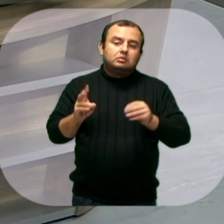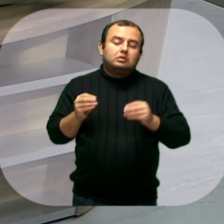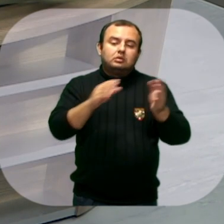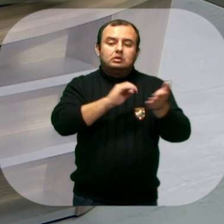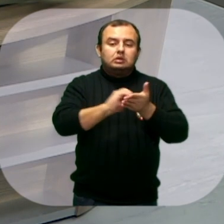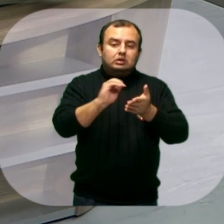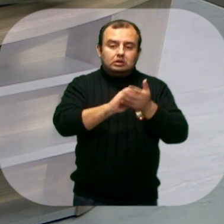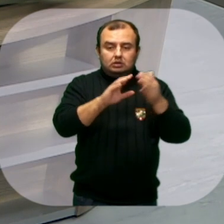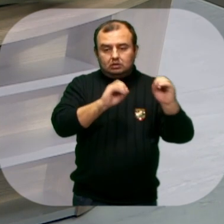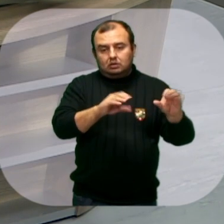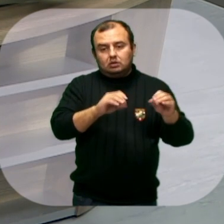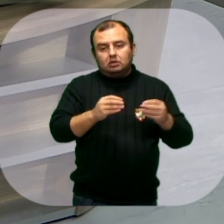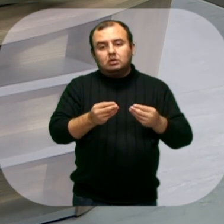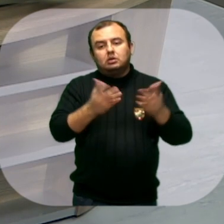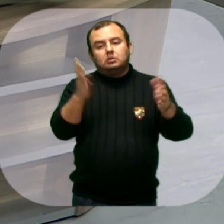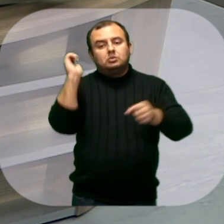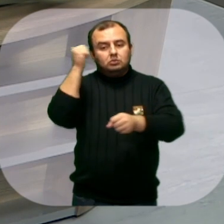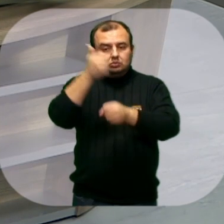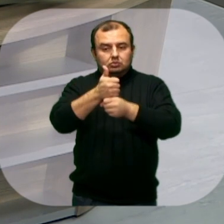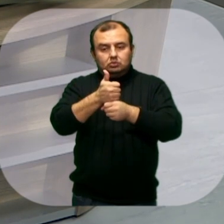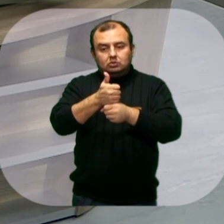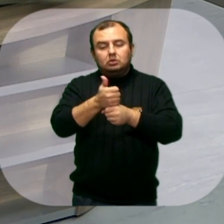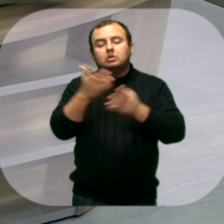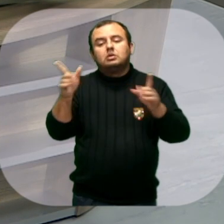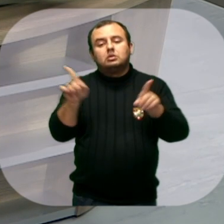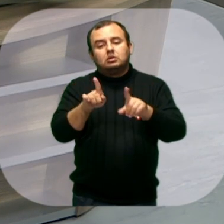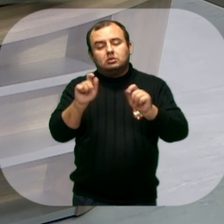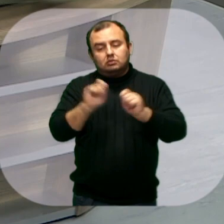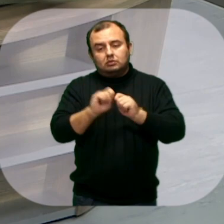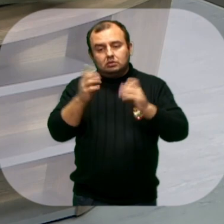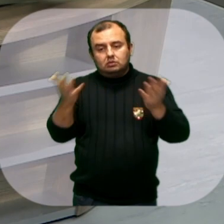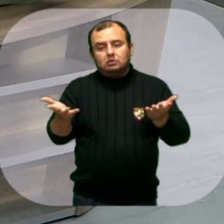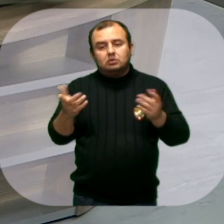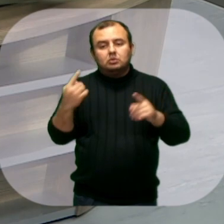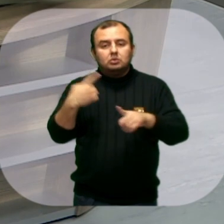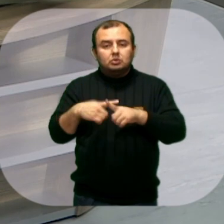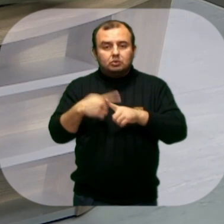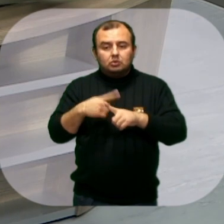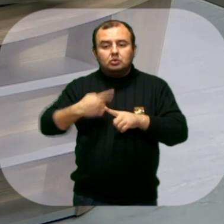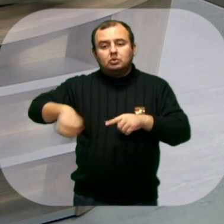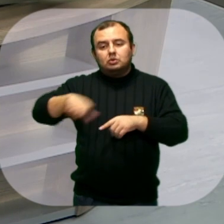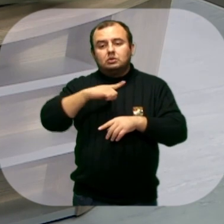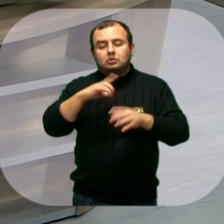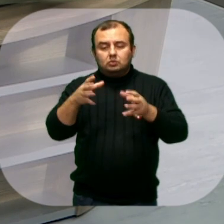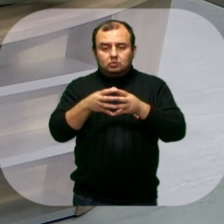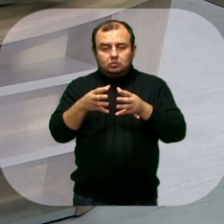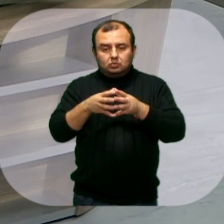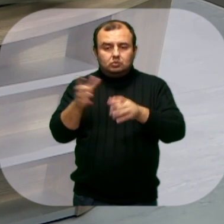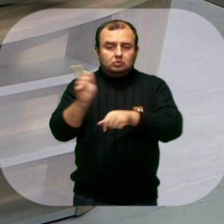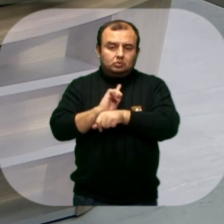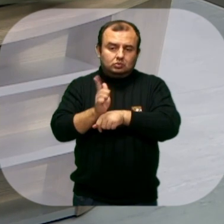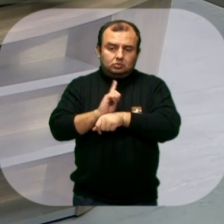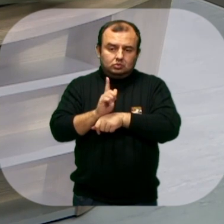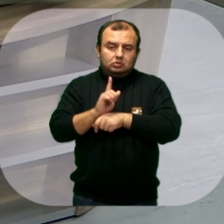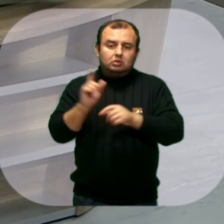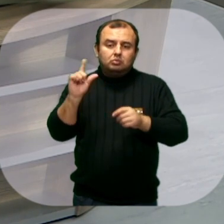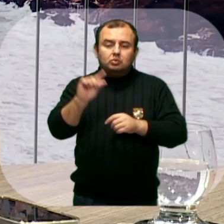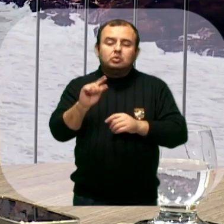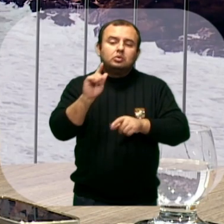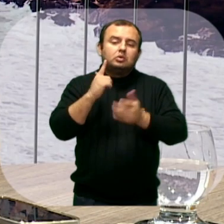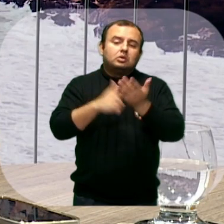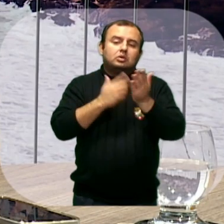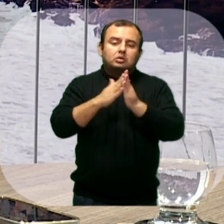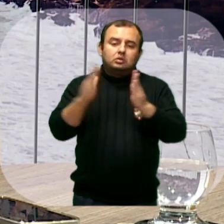Secretaria de Educação e damos para os diretores, né, para que eles façam isso, porque nós temos uma equipe de gestores pequena na